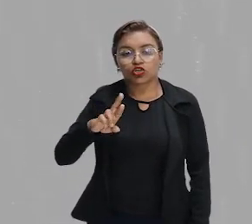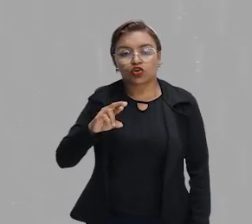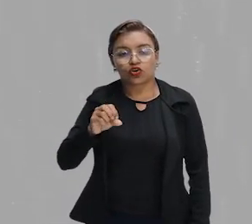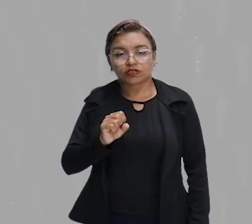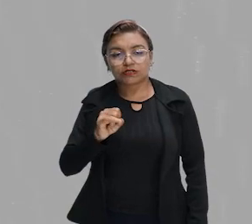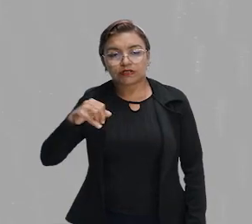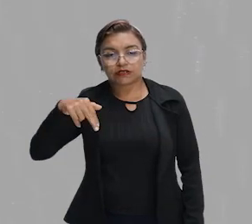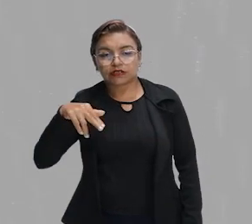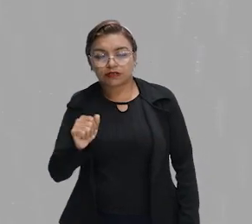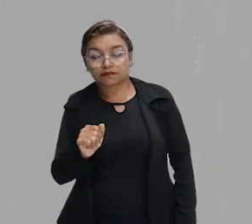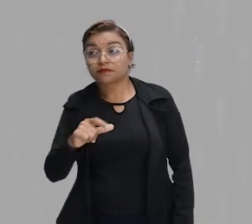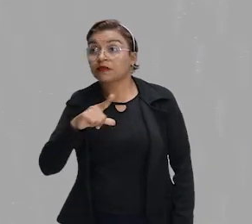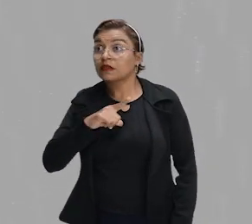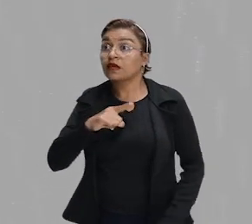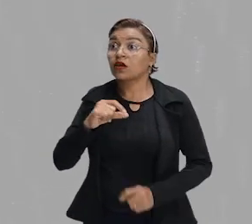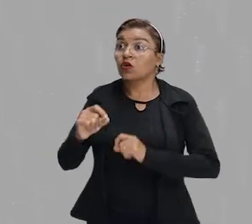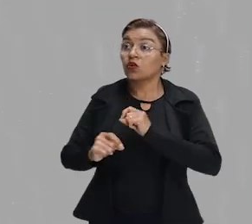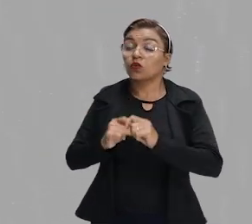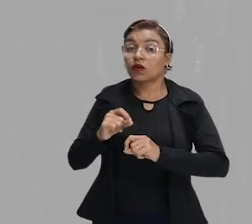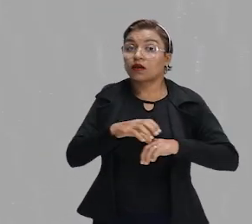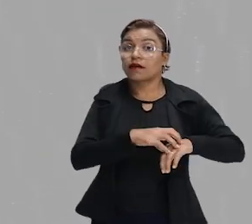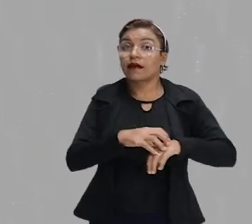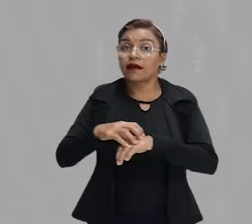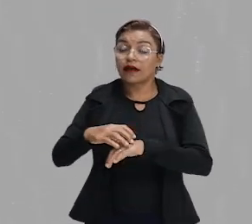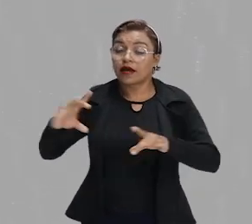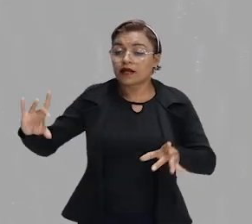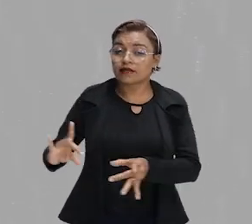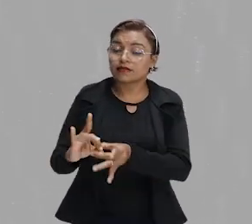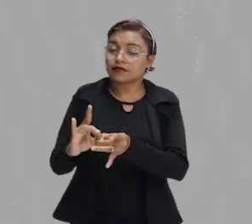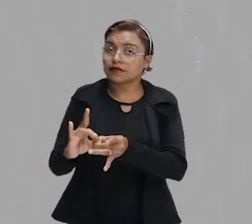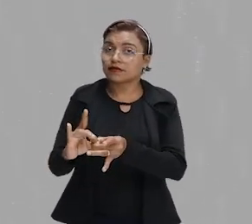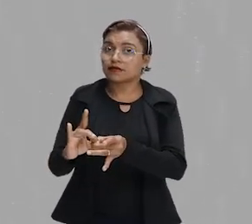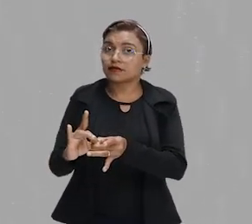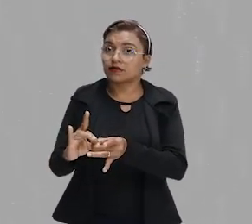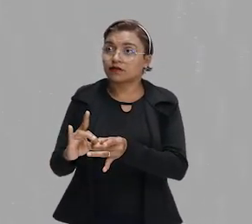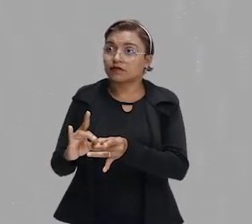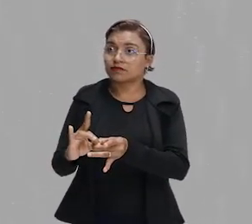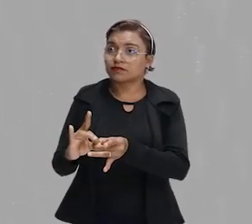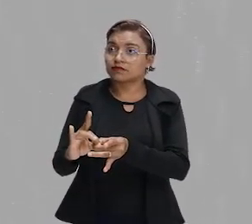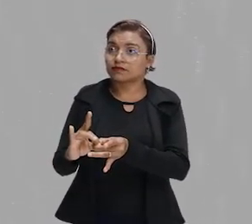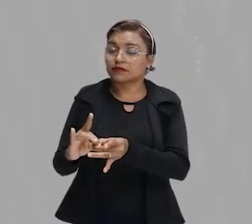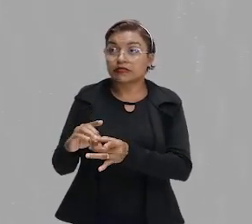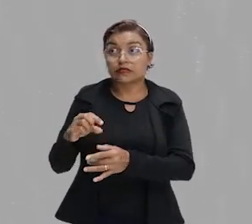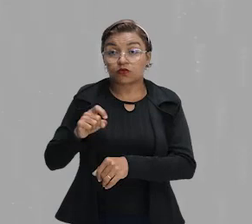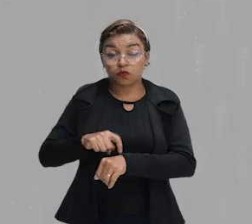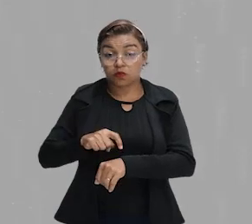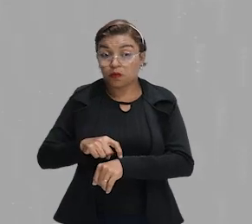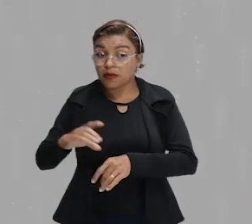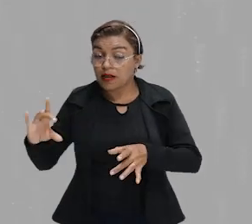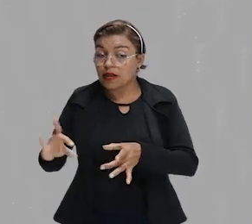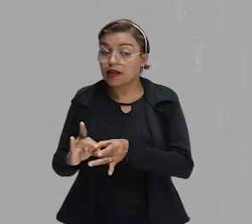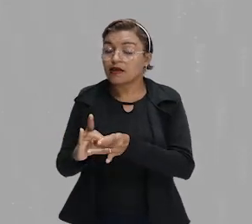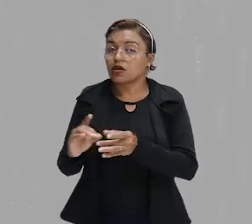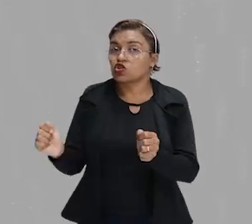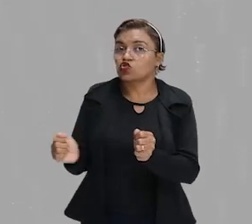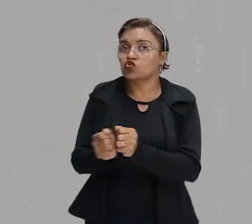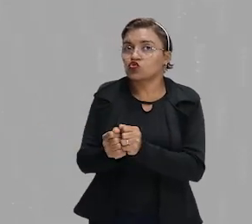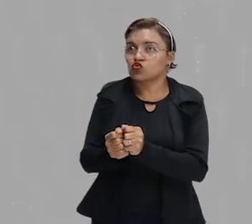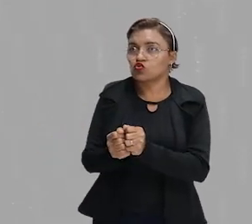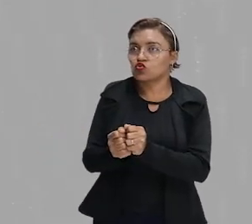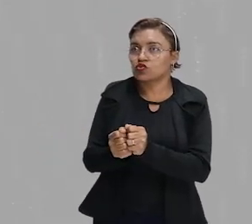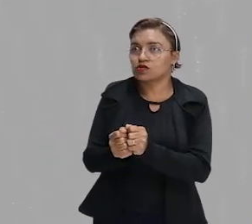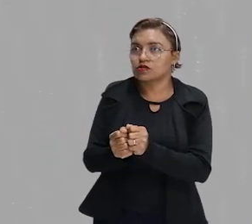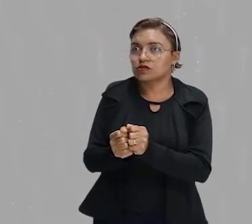que carrega este aminoácido, ele vai se ligar aqui, neste códon. Quando ele se liga, ele vai juntar o